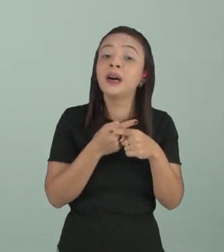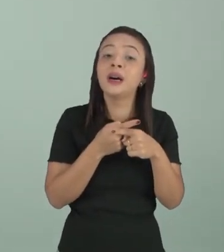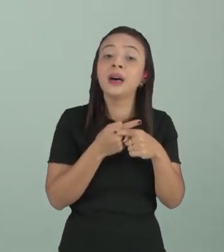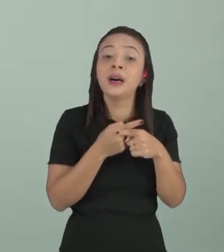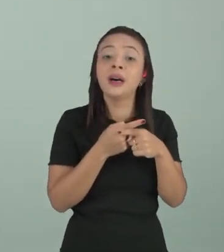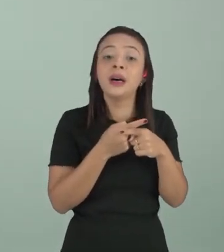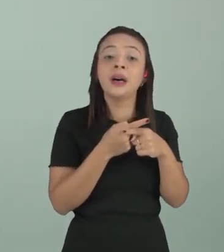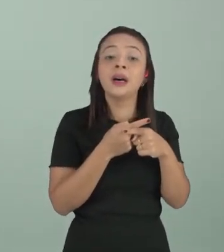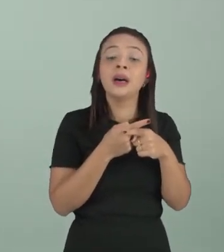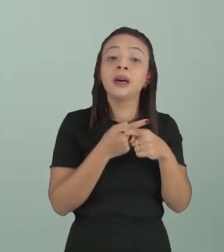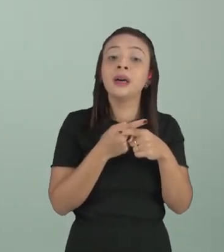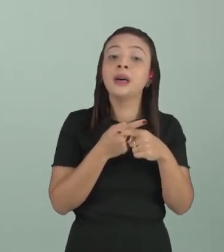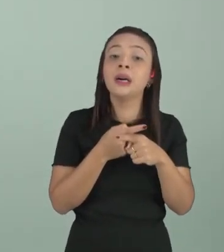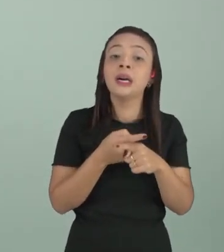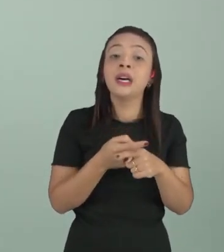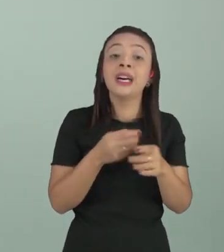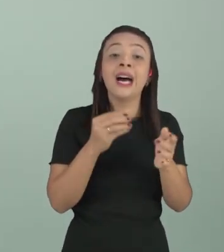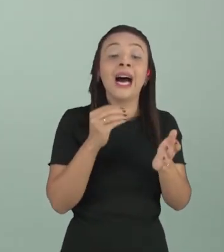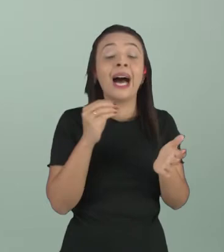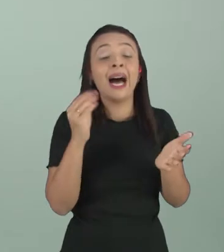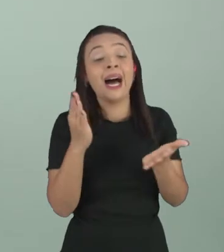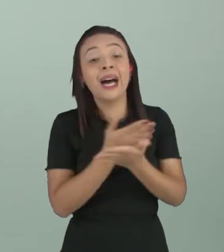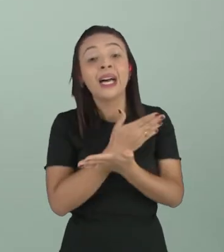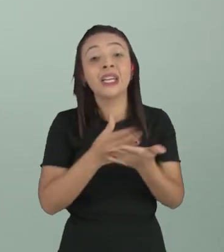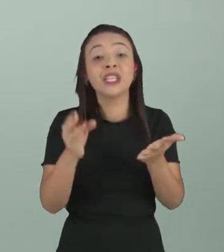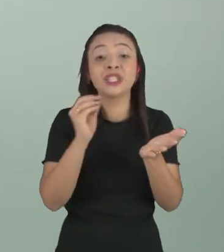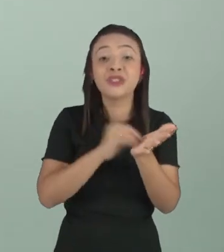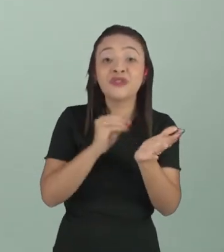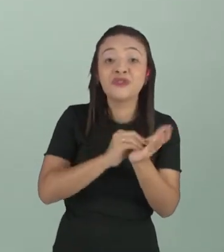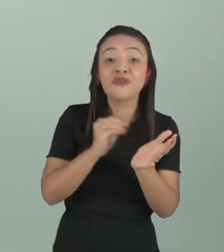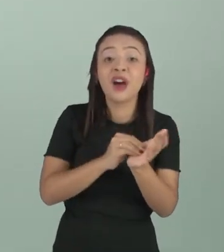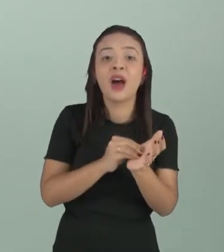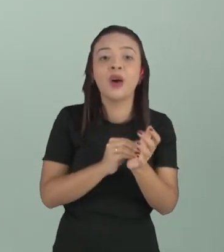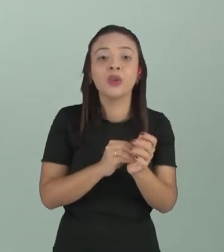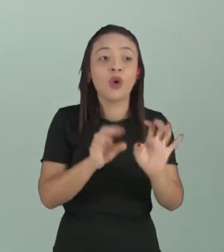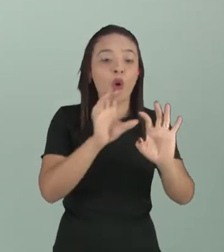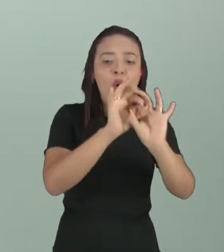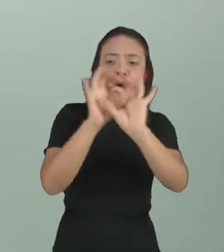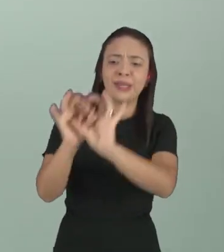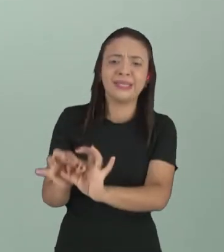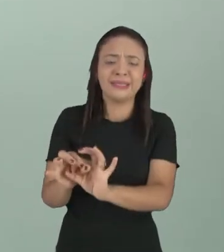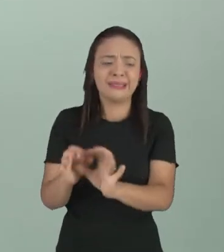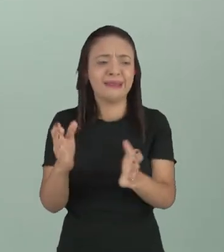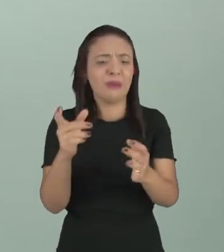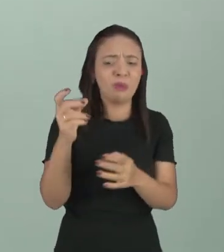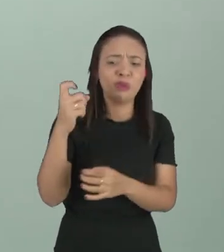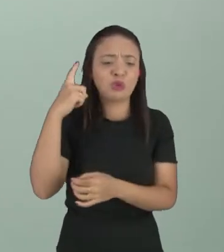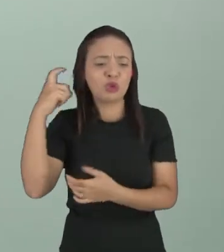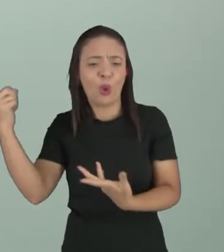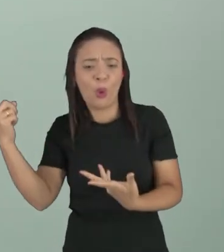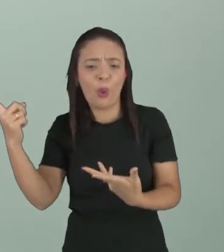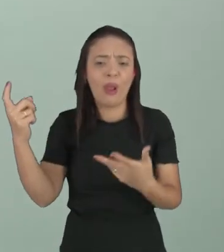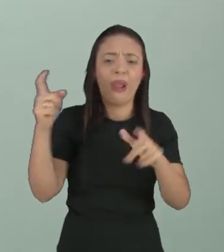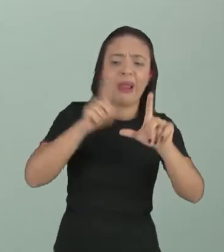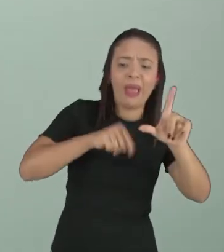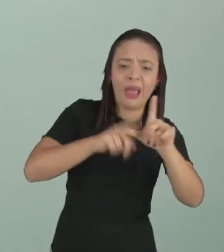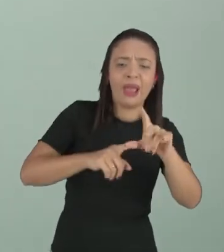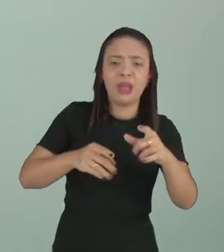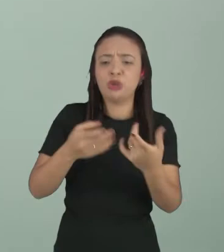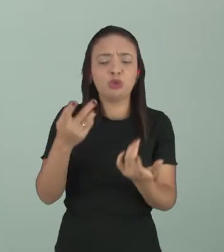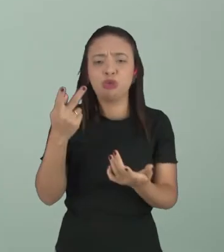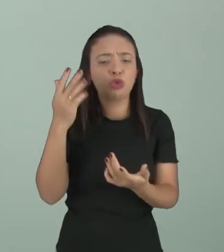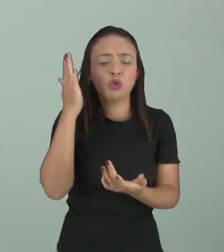certo falta de conexão entre o som e a letra. Eu não entendo, professora, quando eu devo escrever com X, quando eu devo escrever